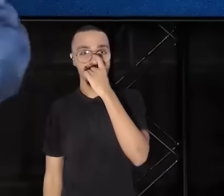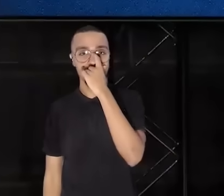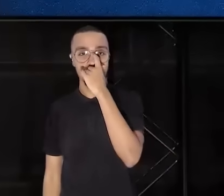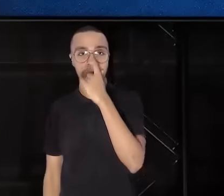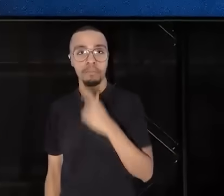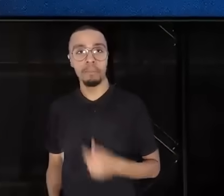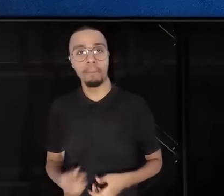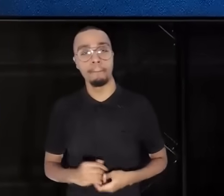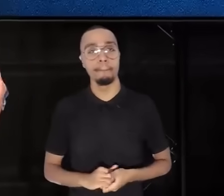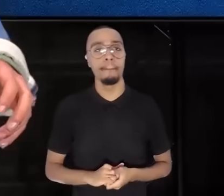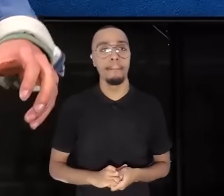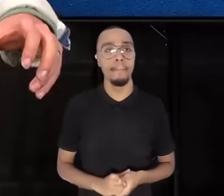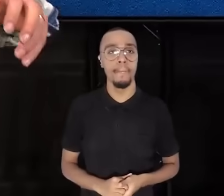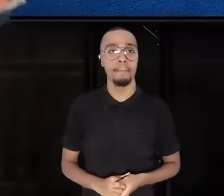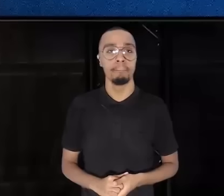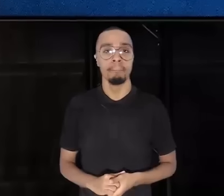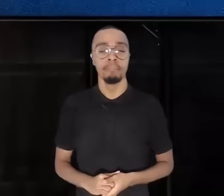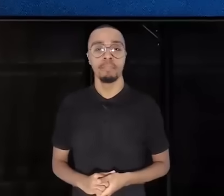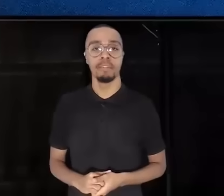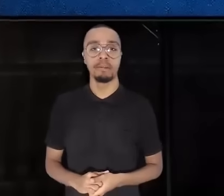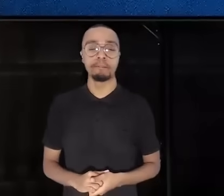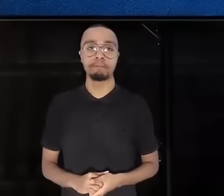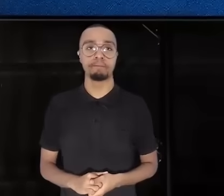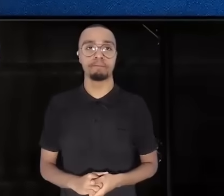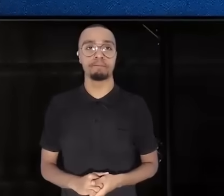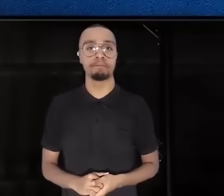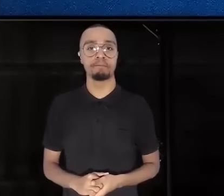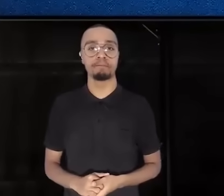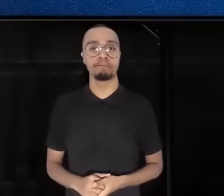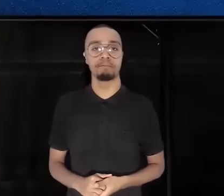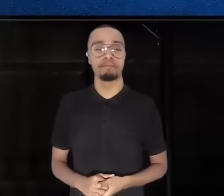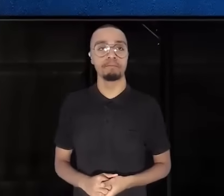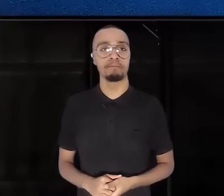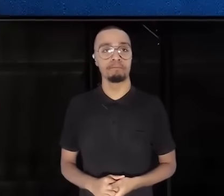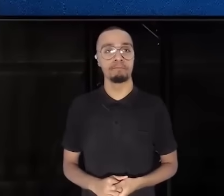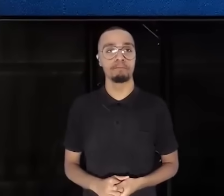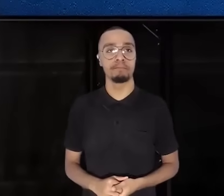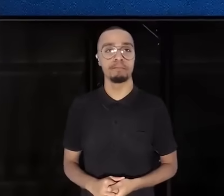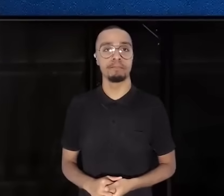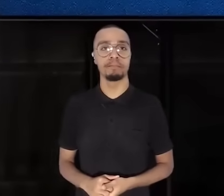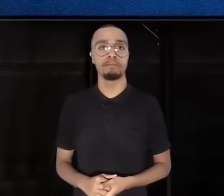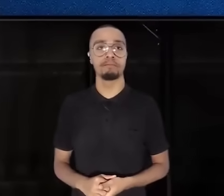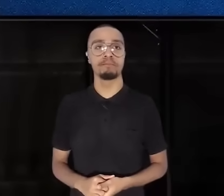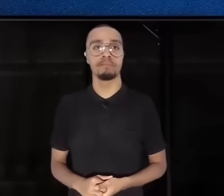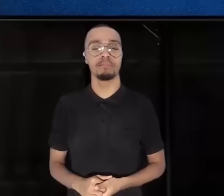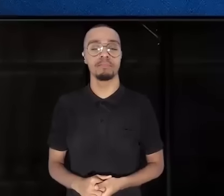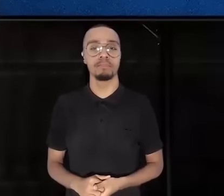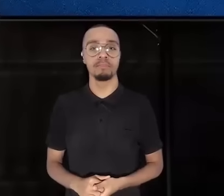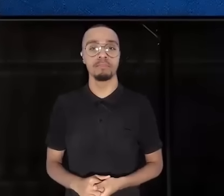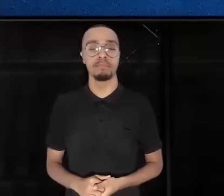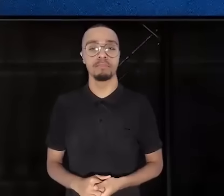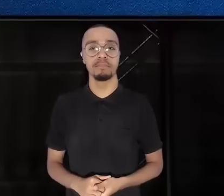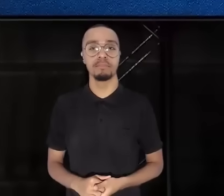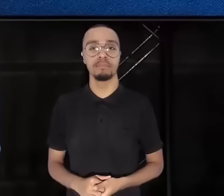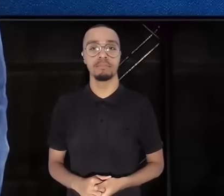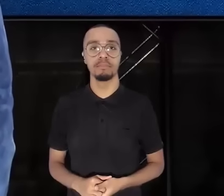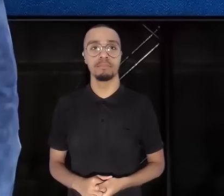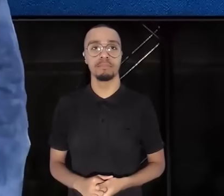É como se Ele dissesse, eu me tornarei, Moisés, qualquer coisa que vocês